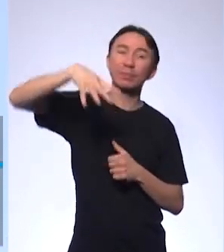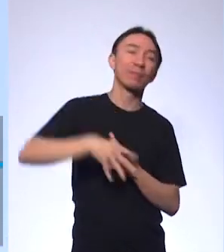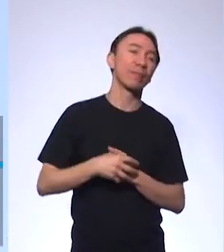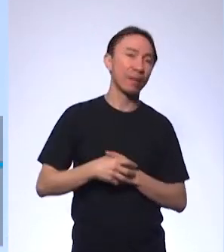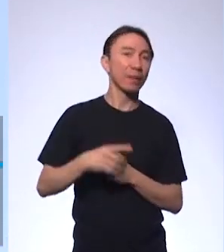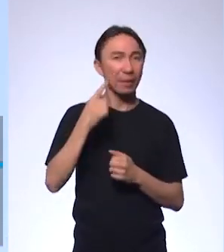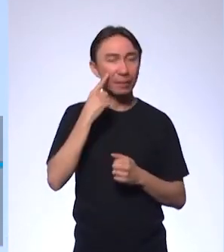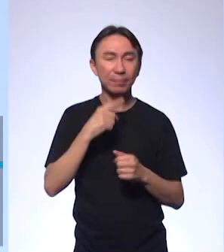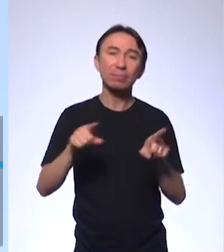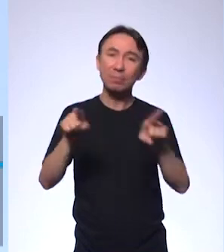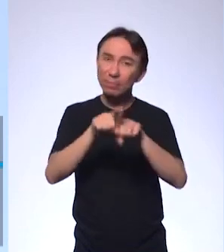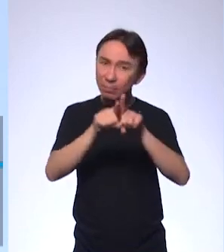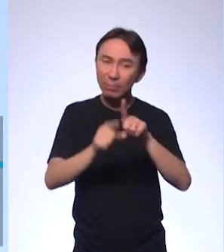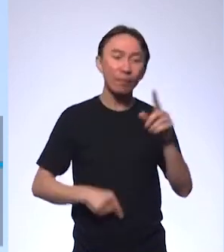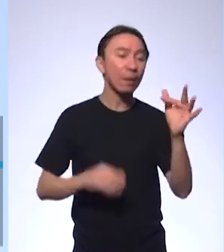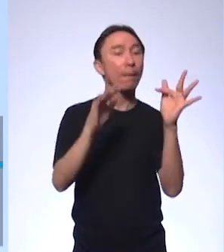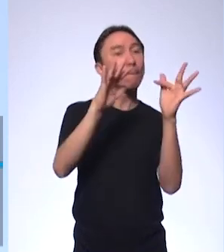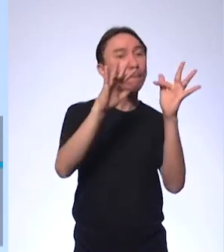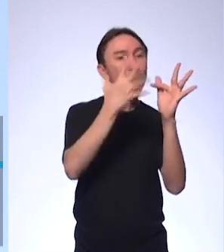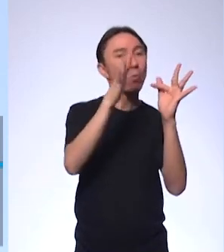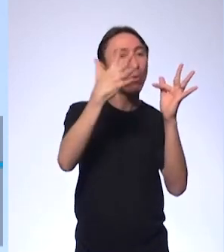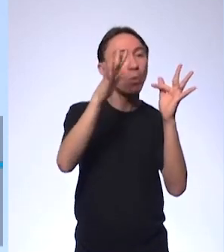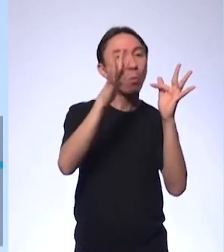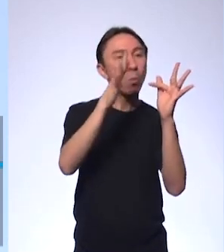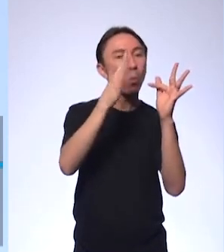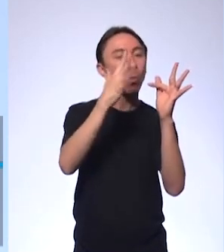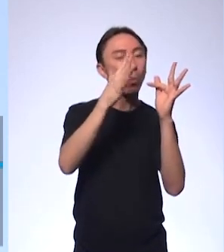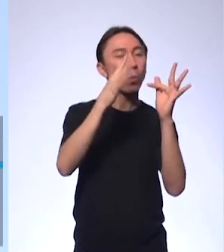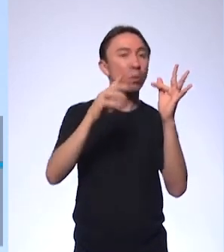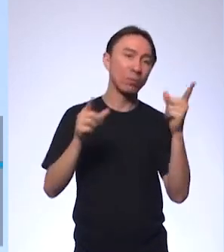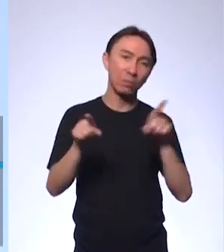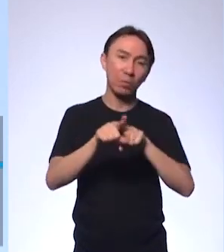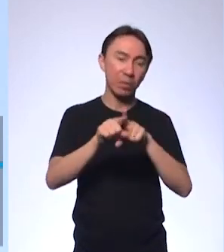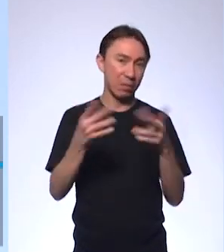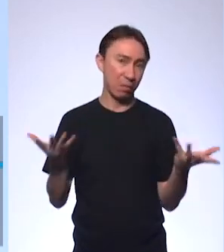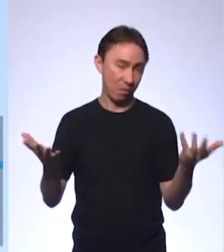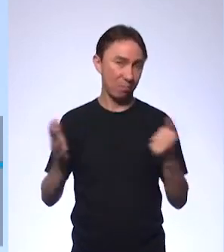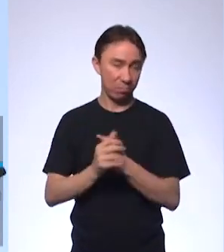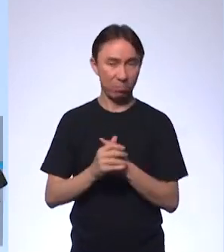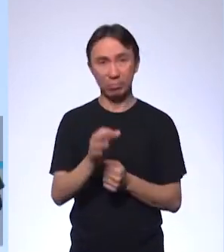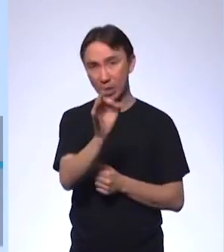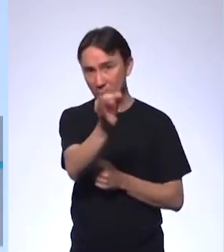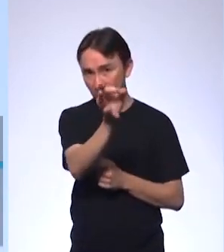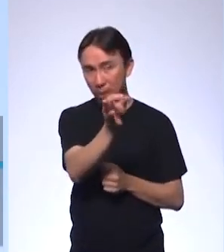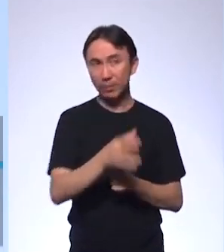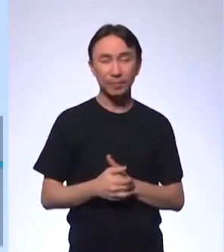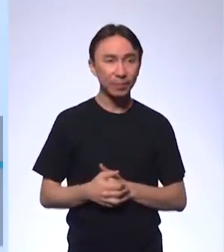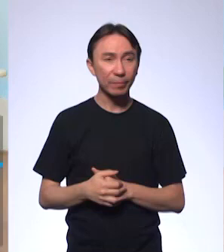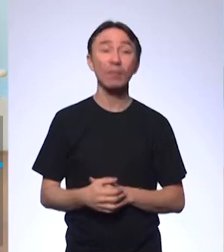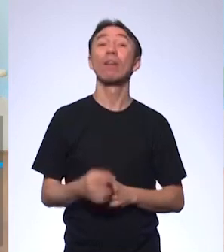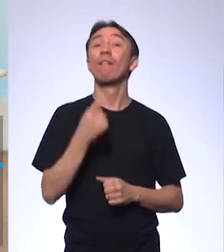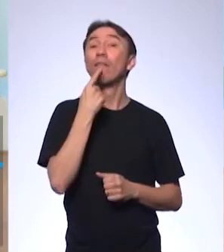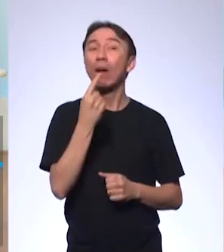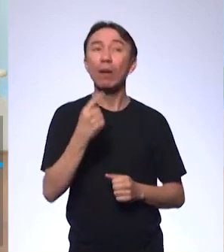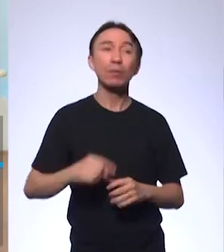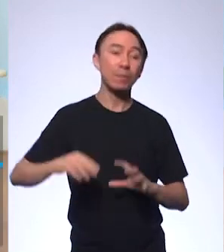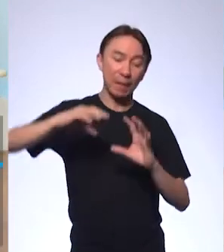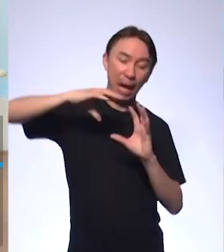a fotossíntese. Né? Então, é isso mesmo aí que a gente tem. Então, quando a gente fala, né, em um